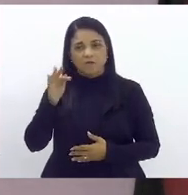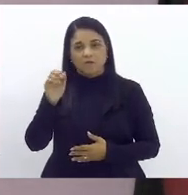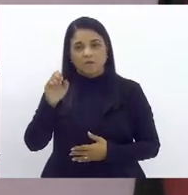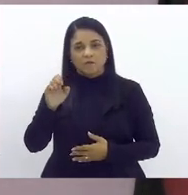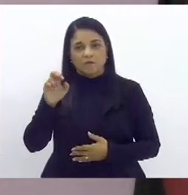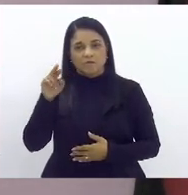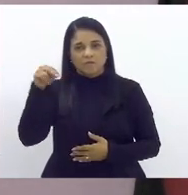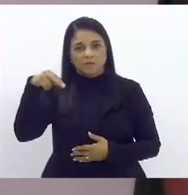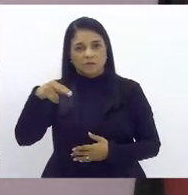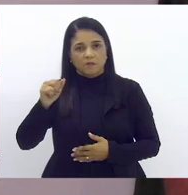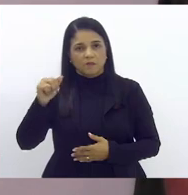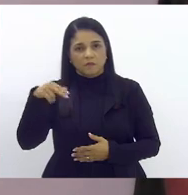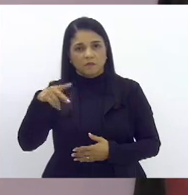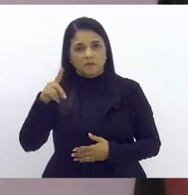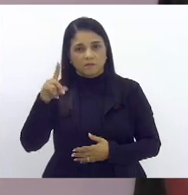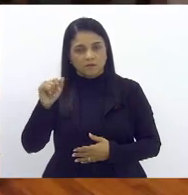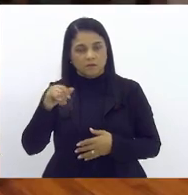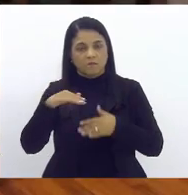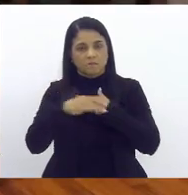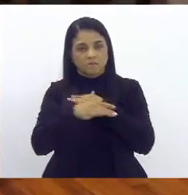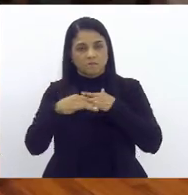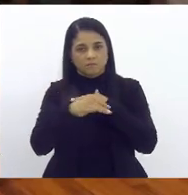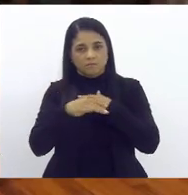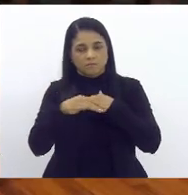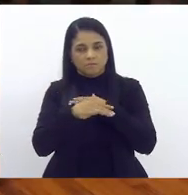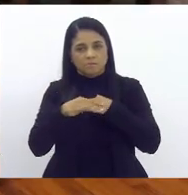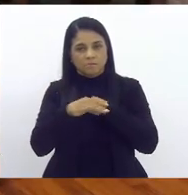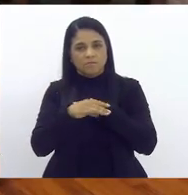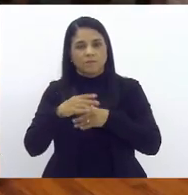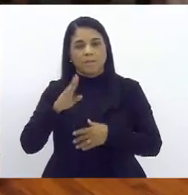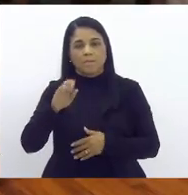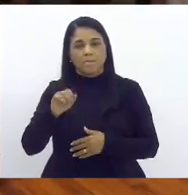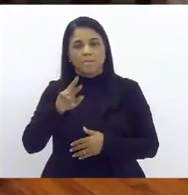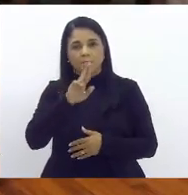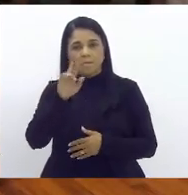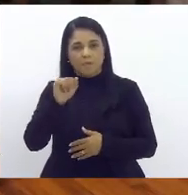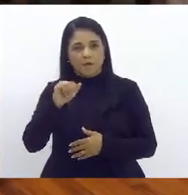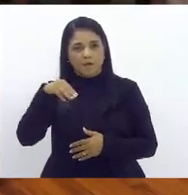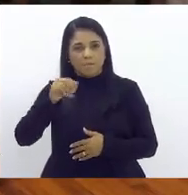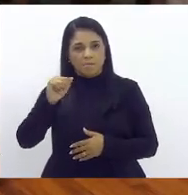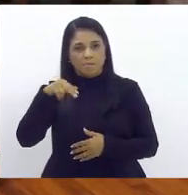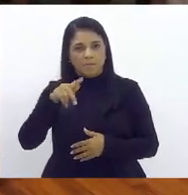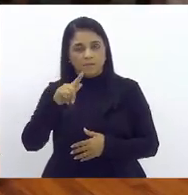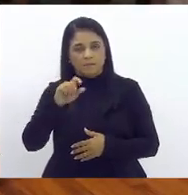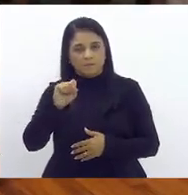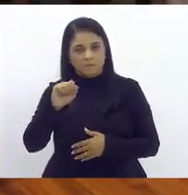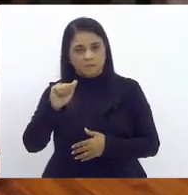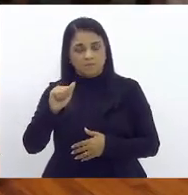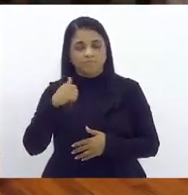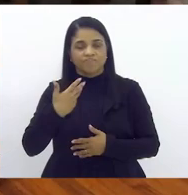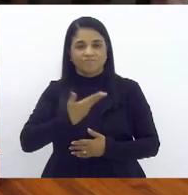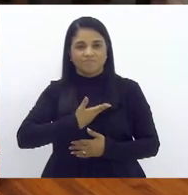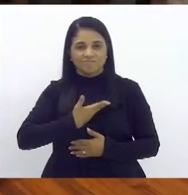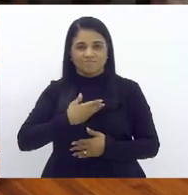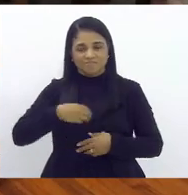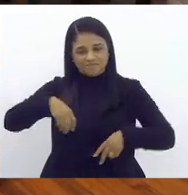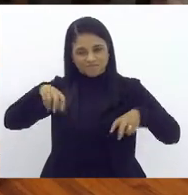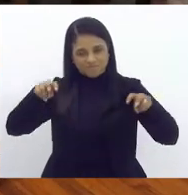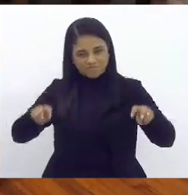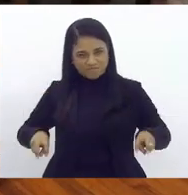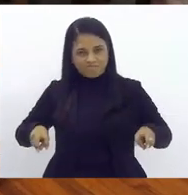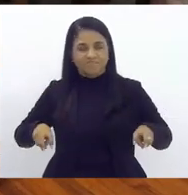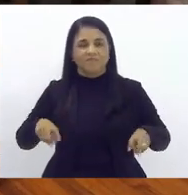Fernanda, da cidade de Barra Mansa, nossa companheira Fernanda, para tomar assento aqui à mesa